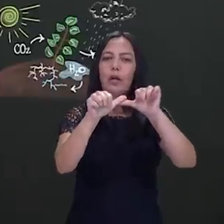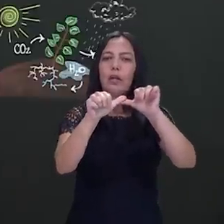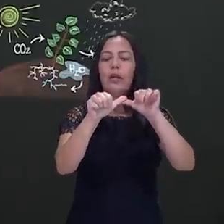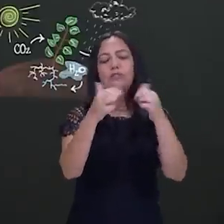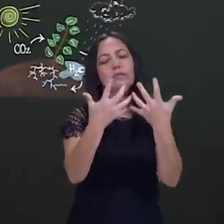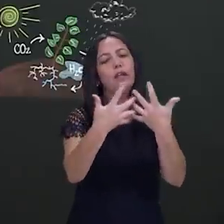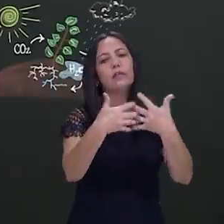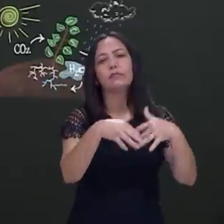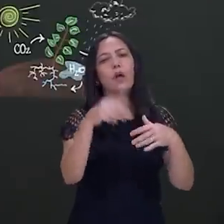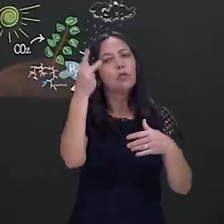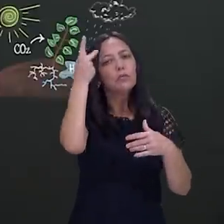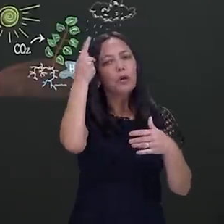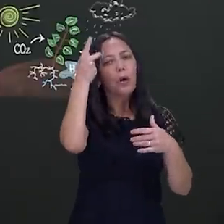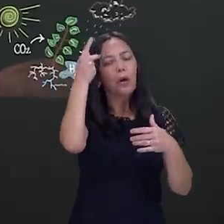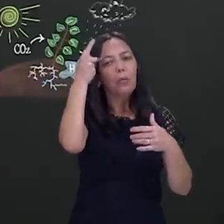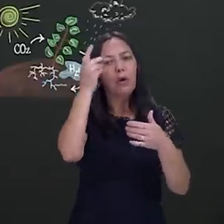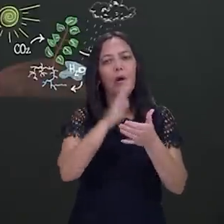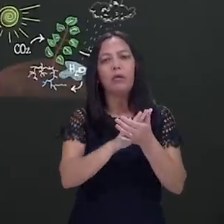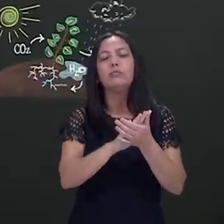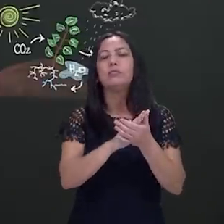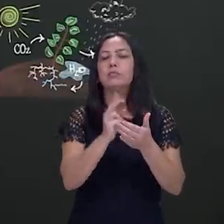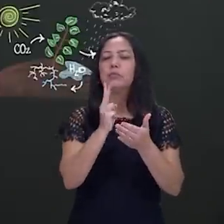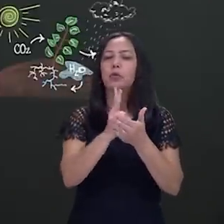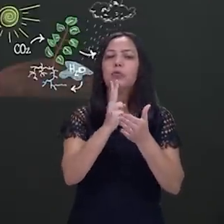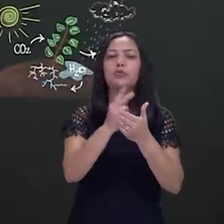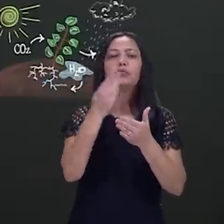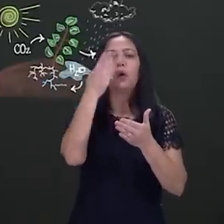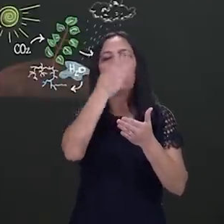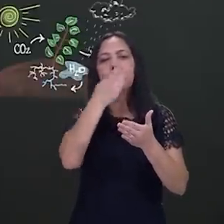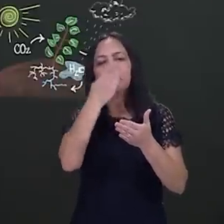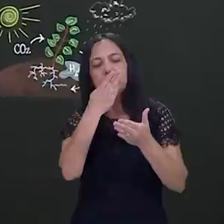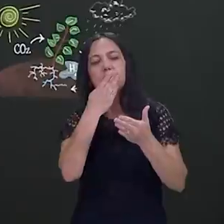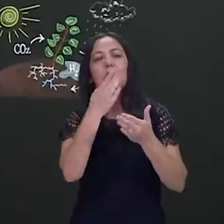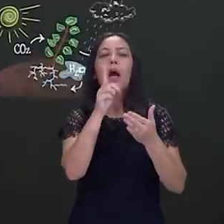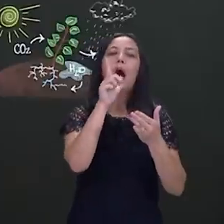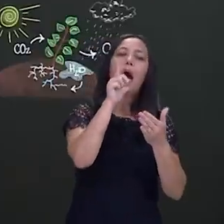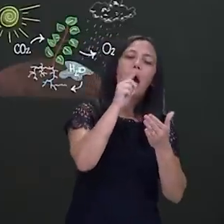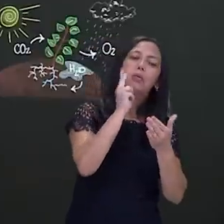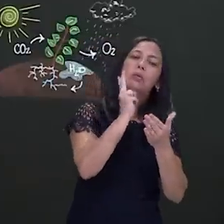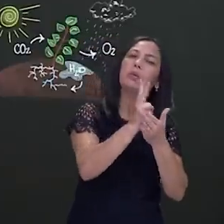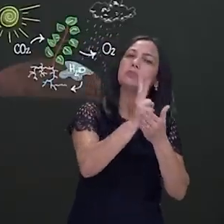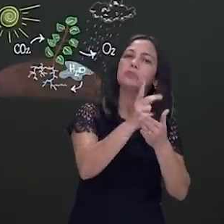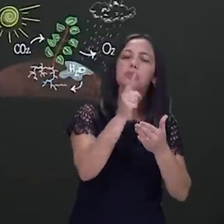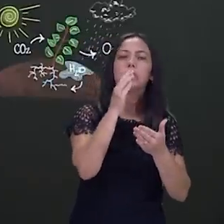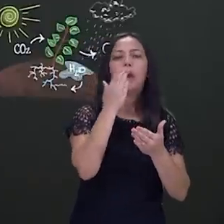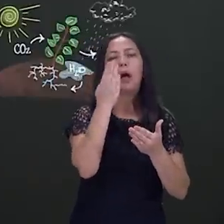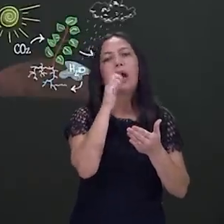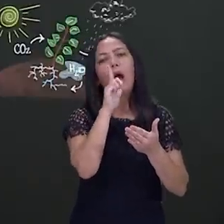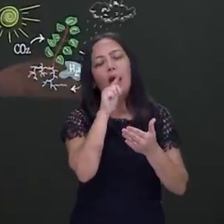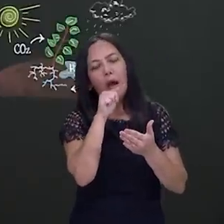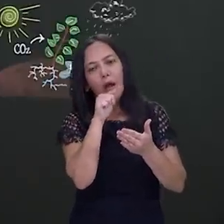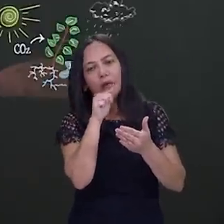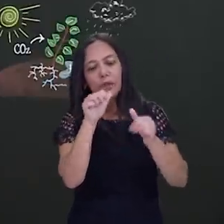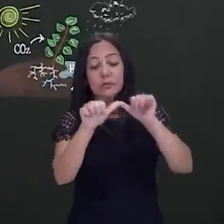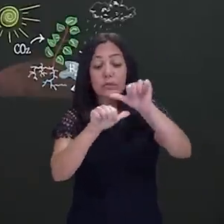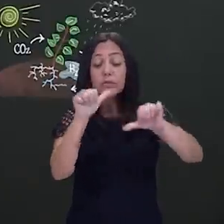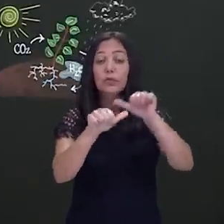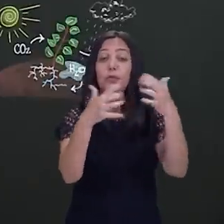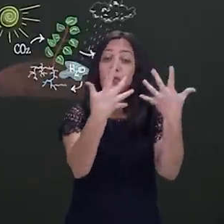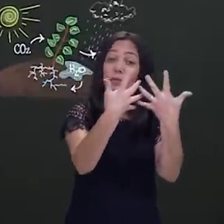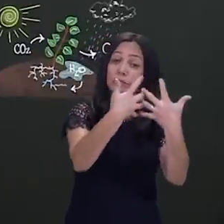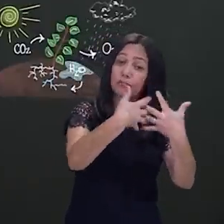uma transformação física. Mudei a aparência, cada um continua sendo a mesma substância. Transformação